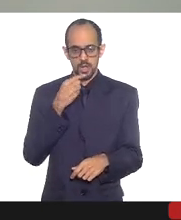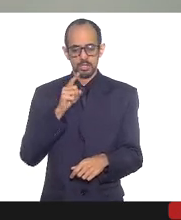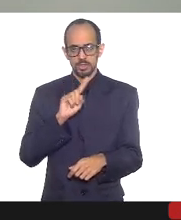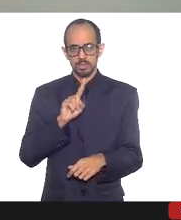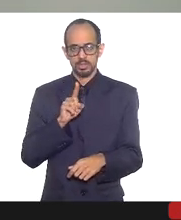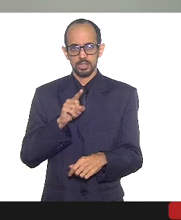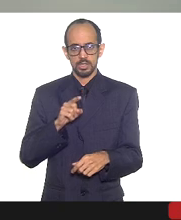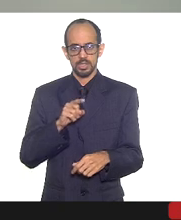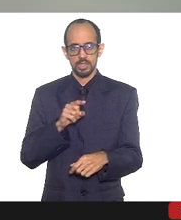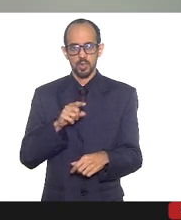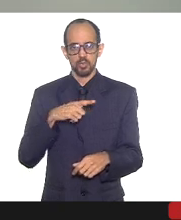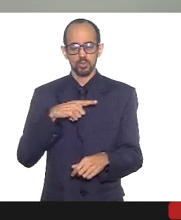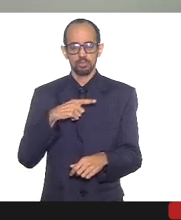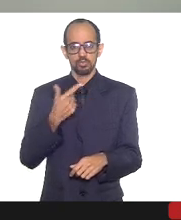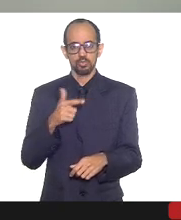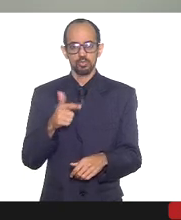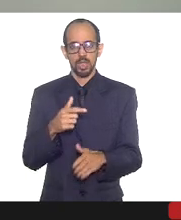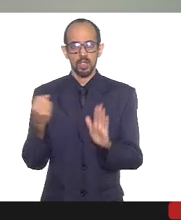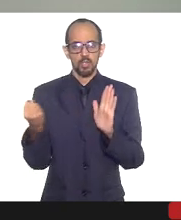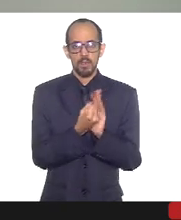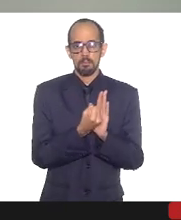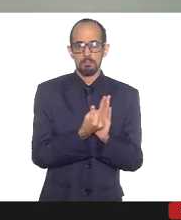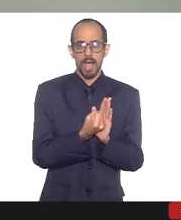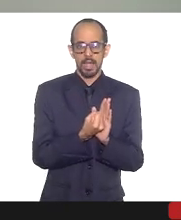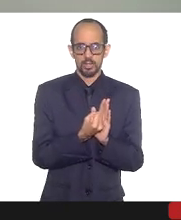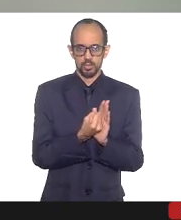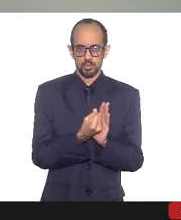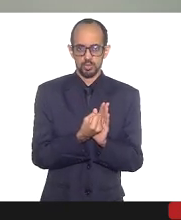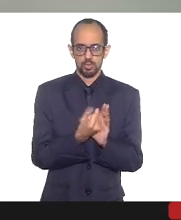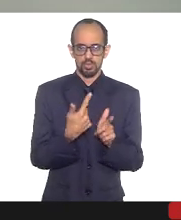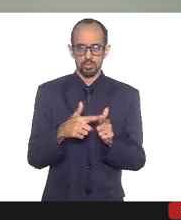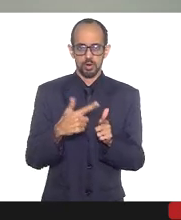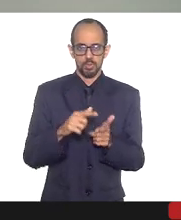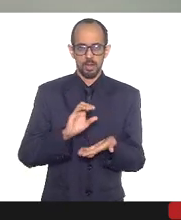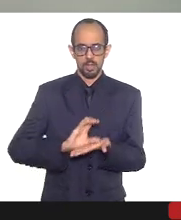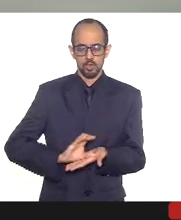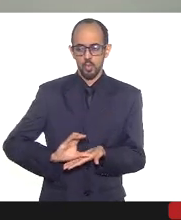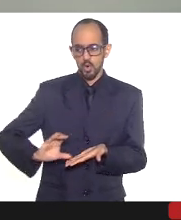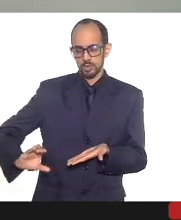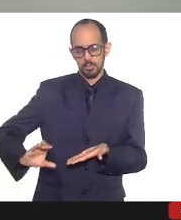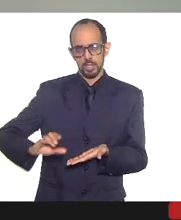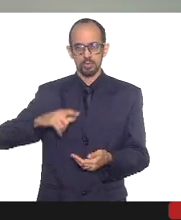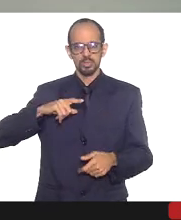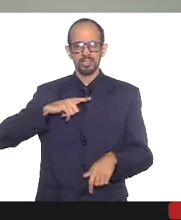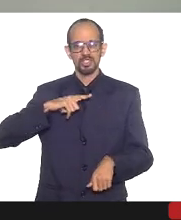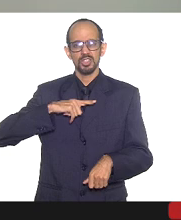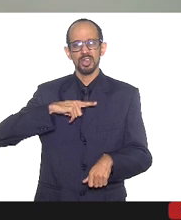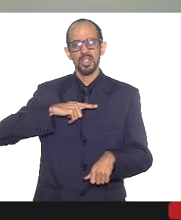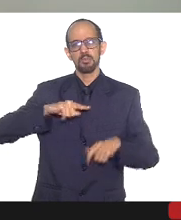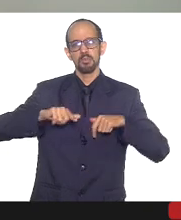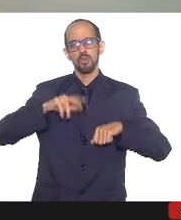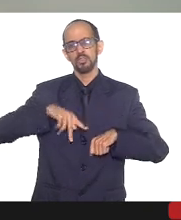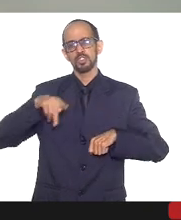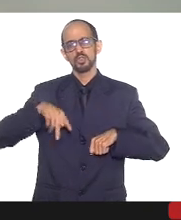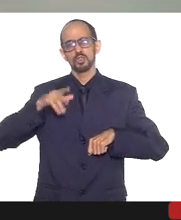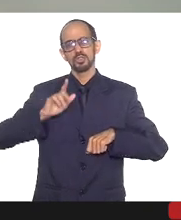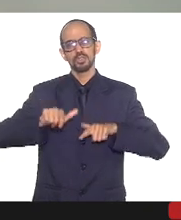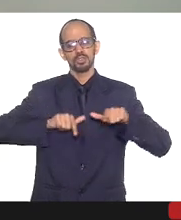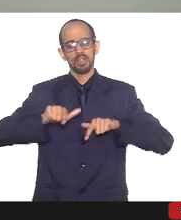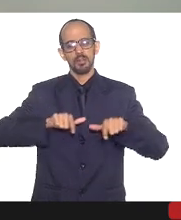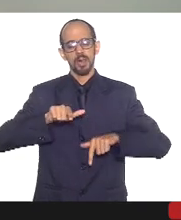questão orçamentária do Estado, porque nós já temos professores fazendo 20, 30, 40 horas de